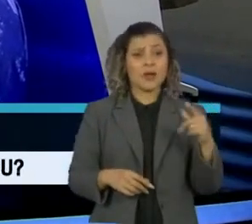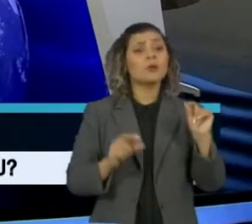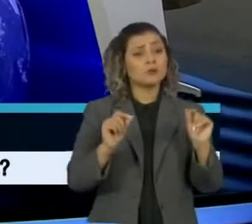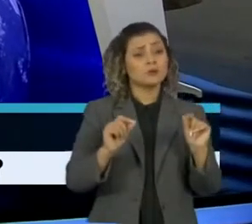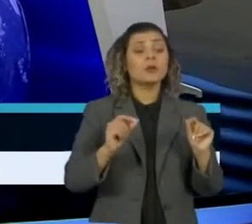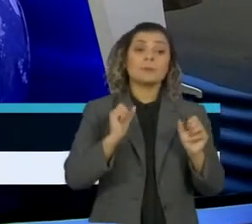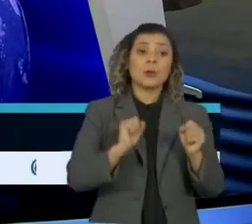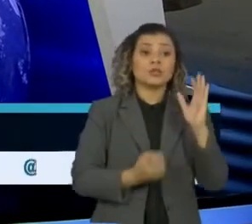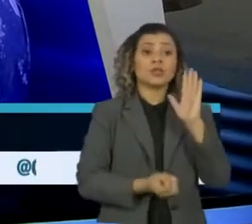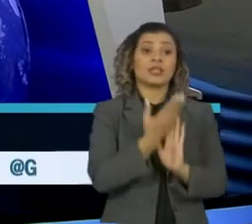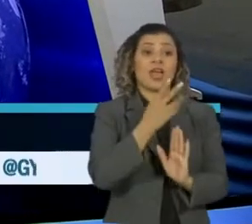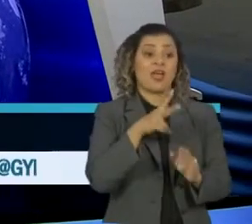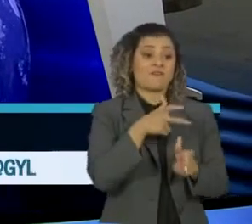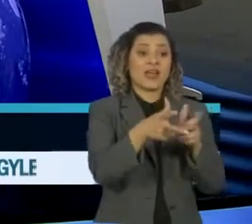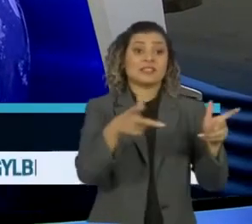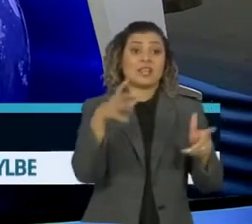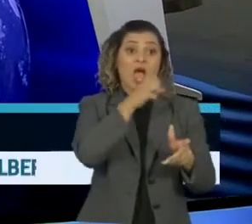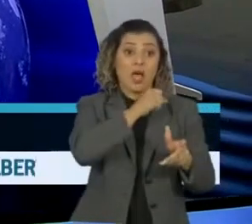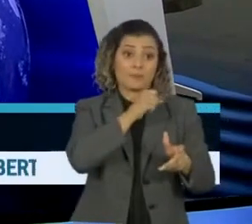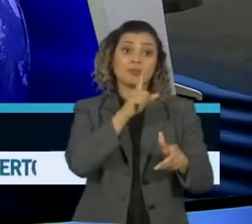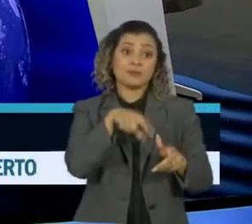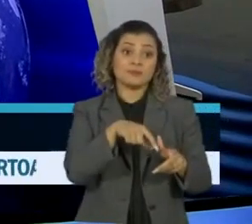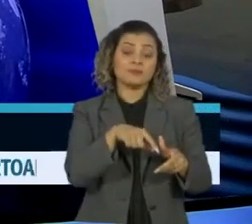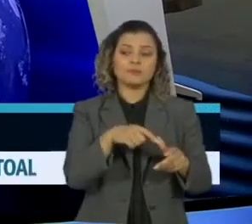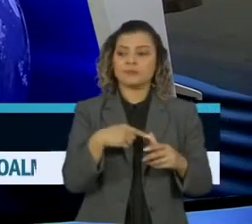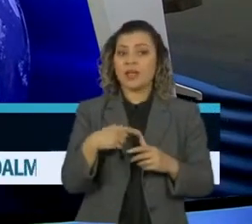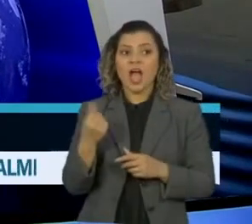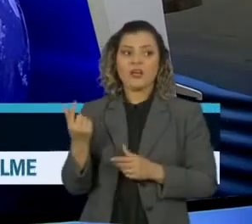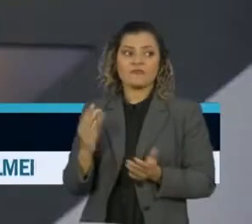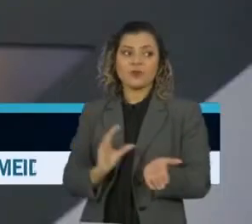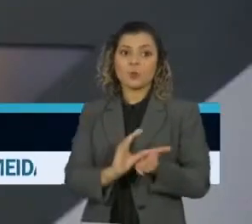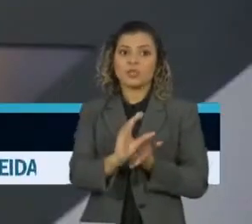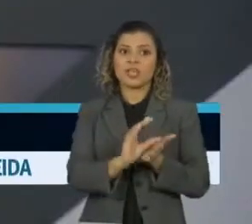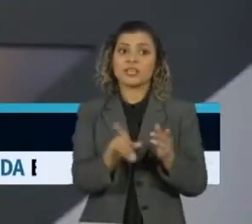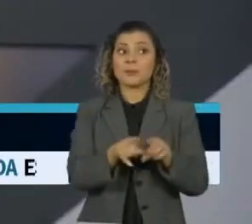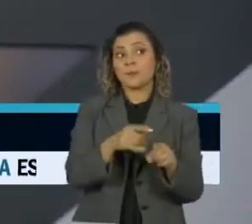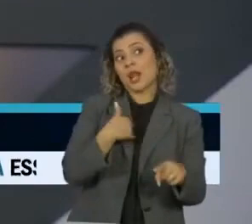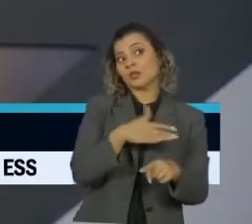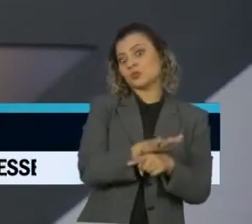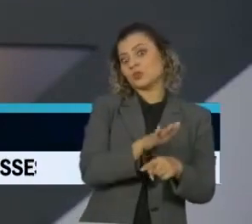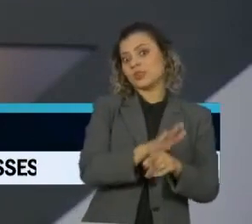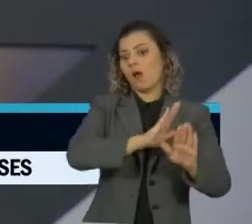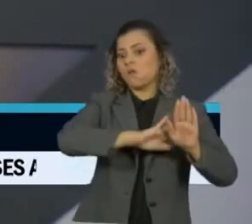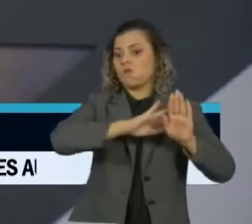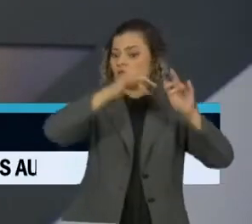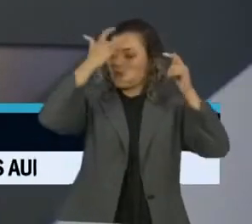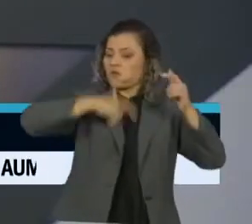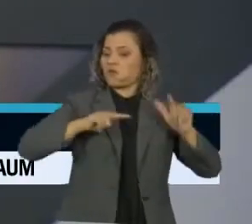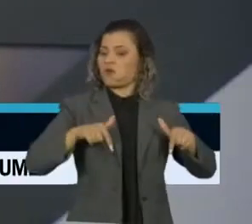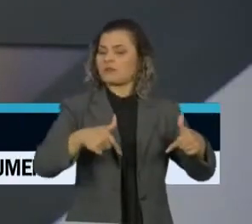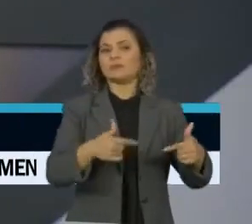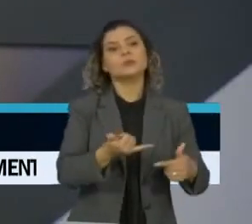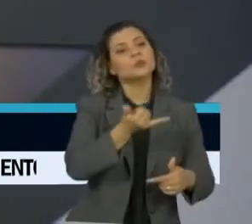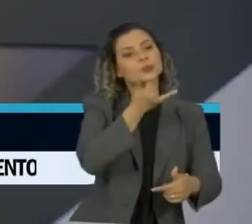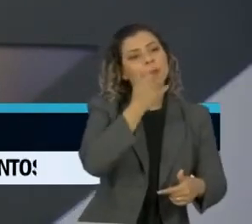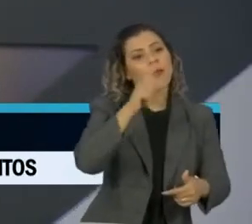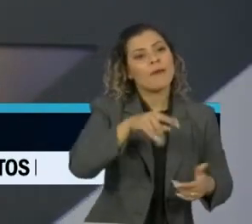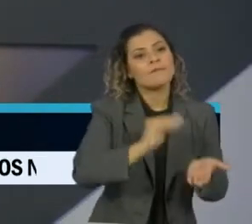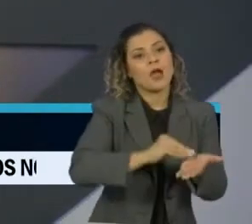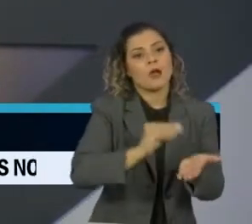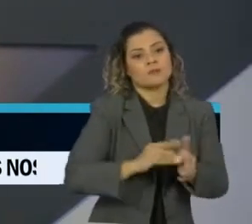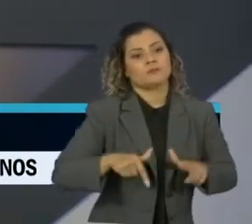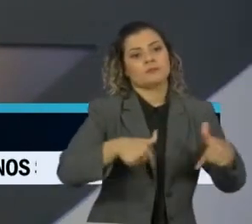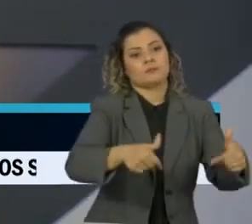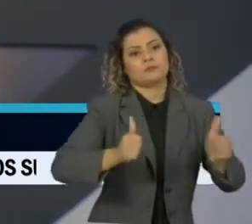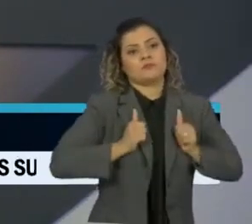que tenha uma vacina mais rápida que a federal, ele resolveu colocar dinheiro para também ser pai dessa ideia. Então, eu acho que a ausência que é o problema nessa questão